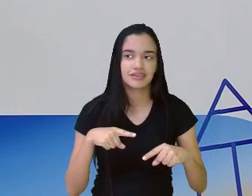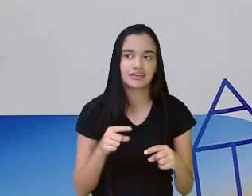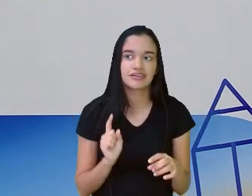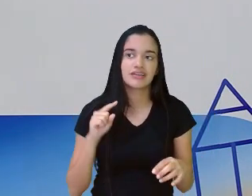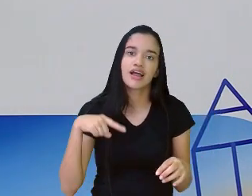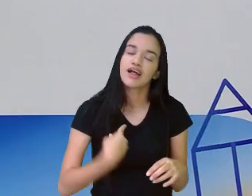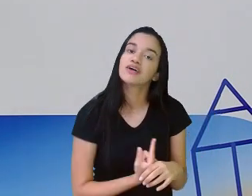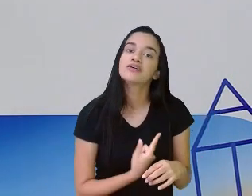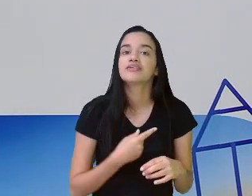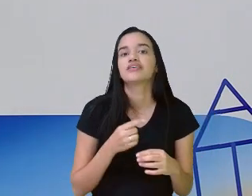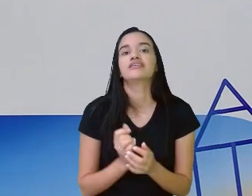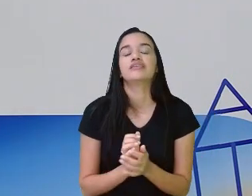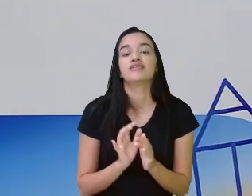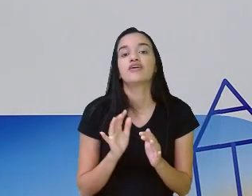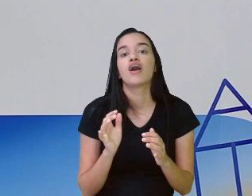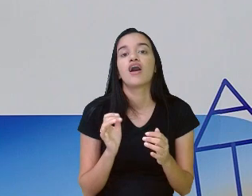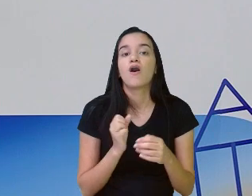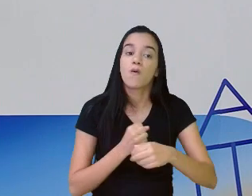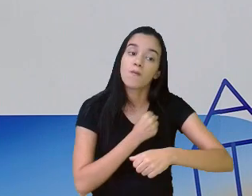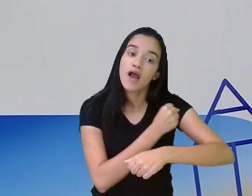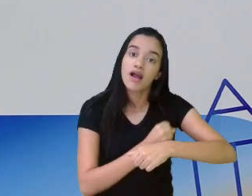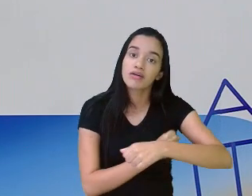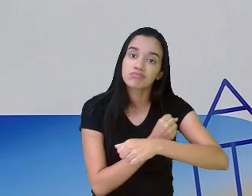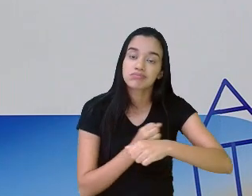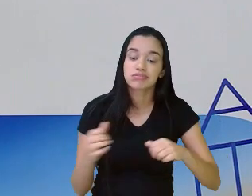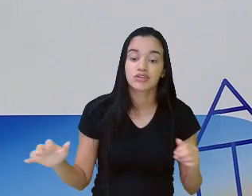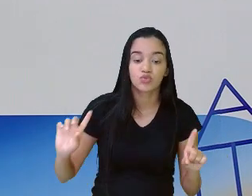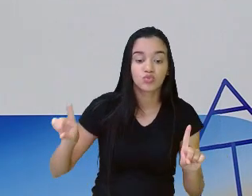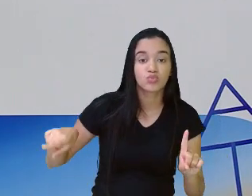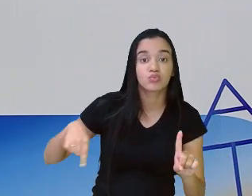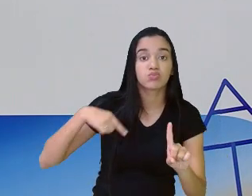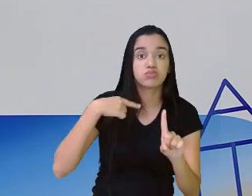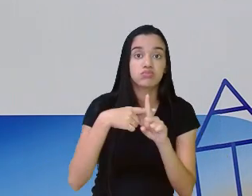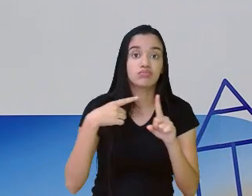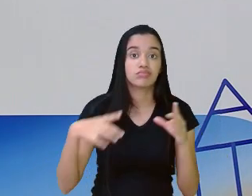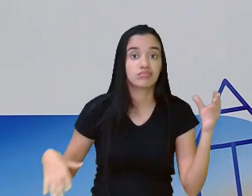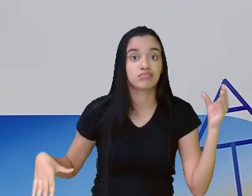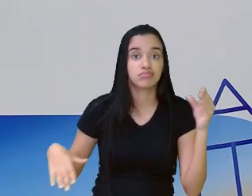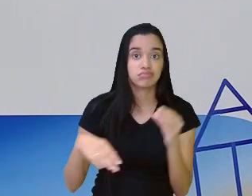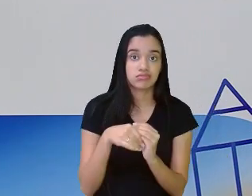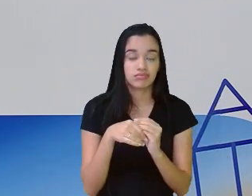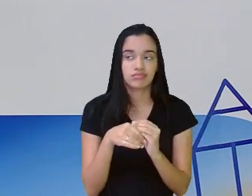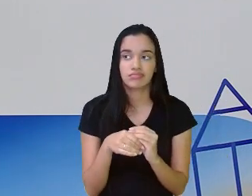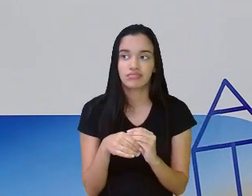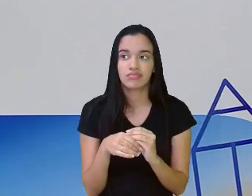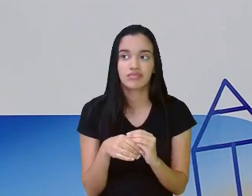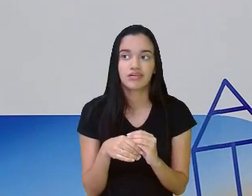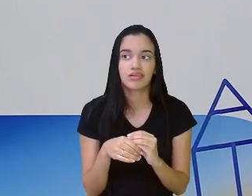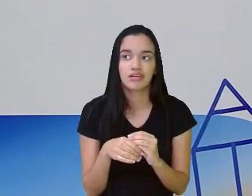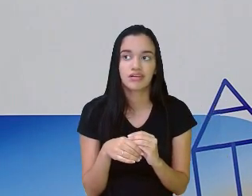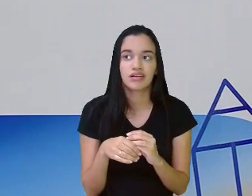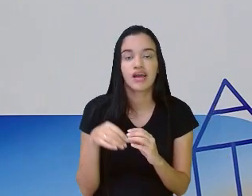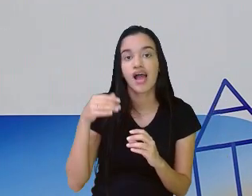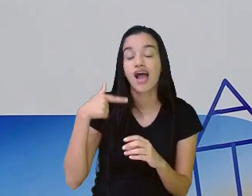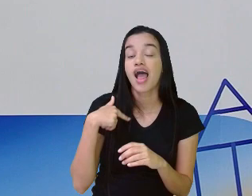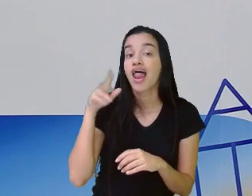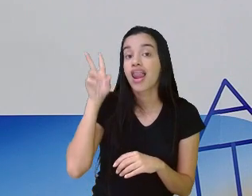uma receita, faz uma aula de fração e come todo mundo junto no final. Um leitinho zero lactose.